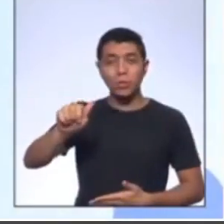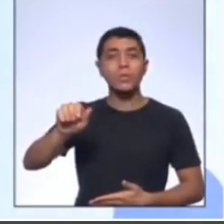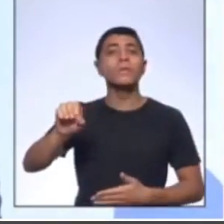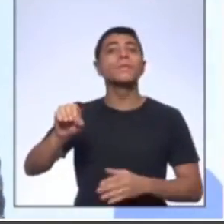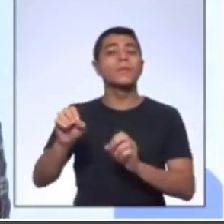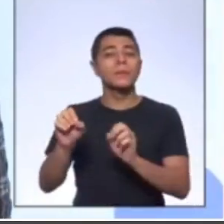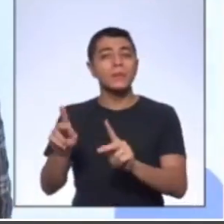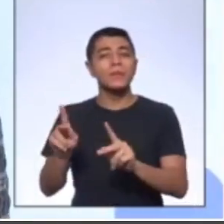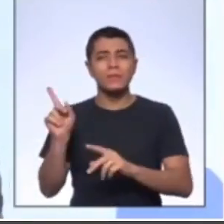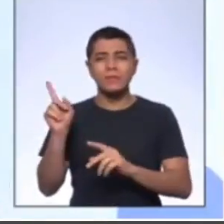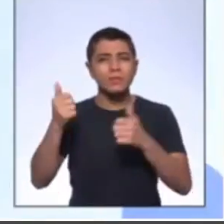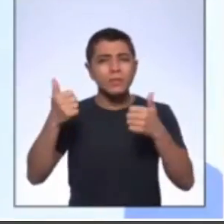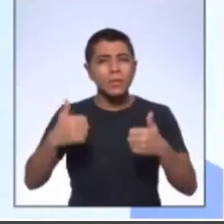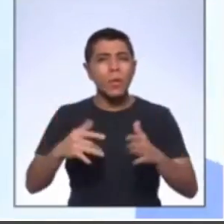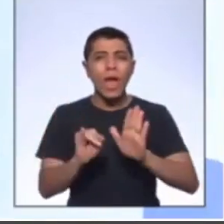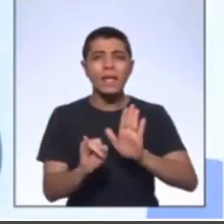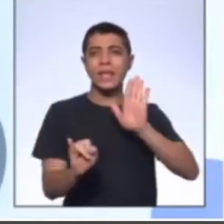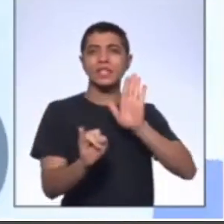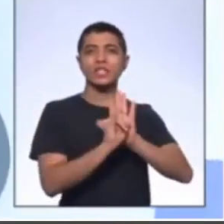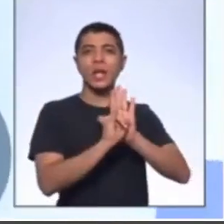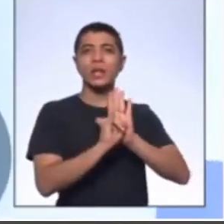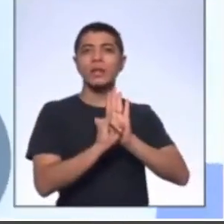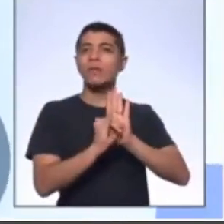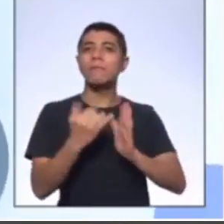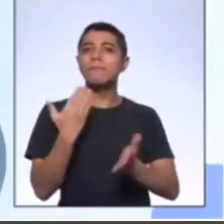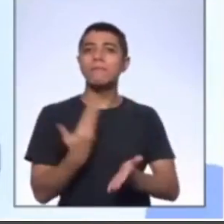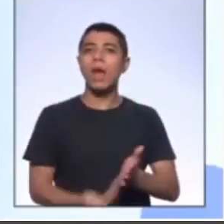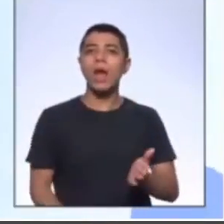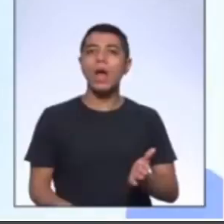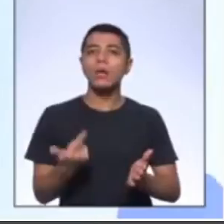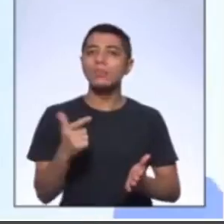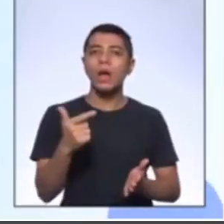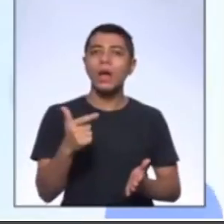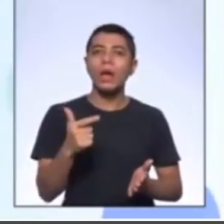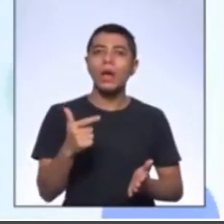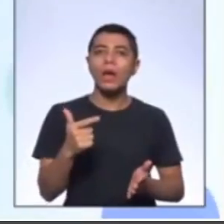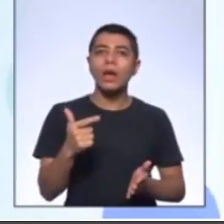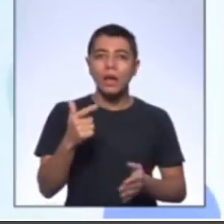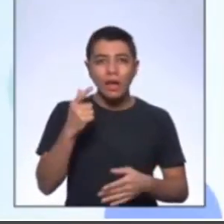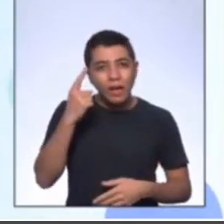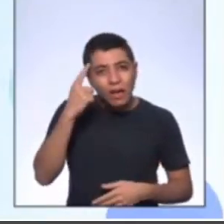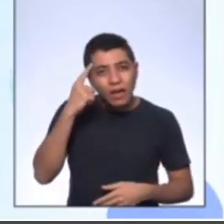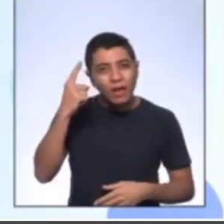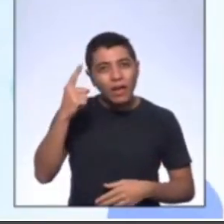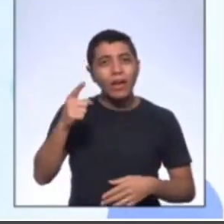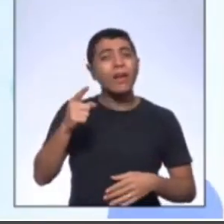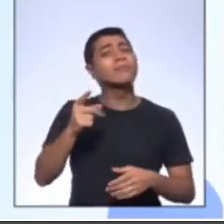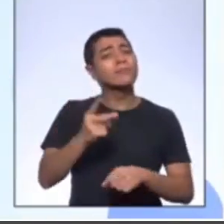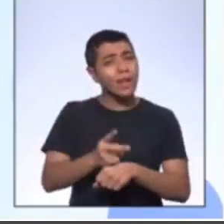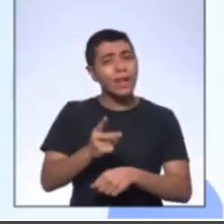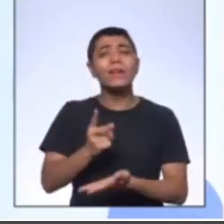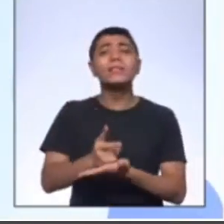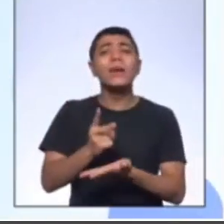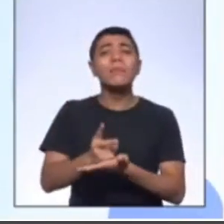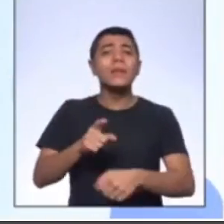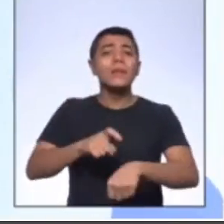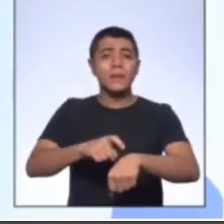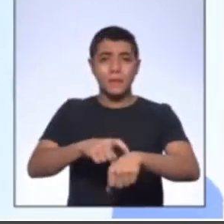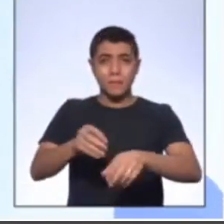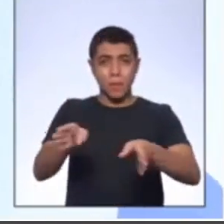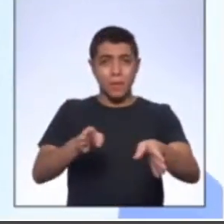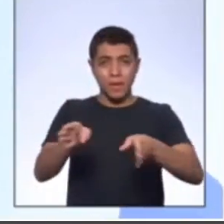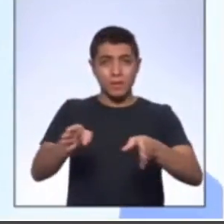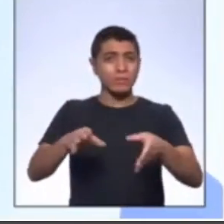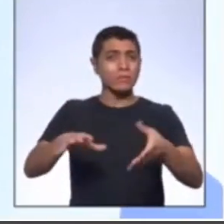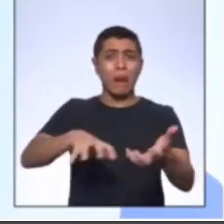né geralmente no momento de crise né onde as pessoas estão sofrendo não sabem né a questão dos sei de